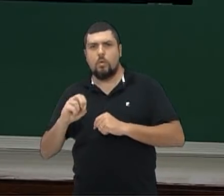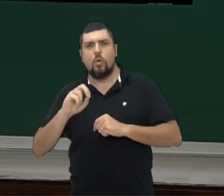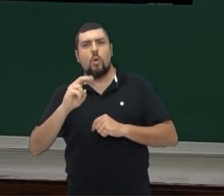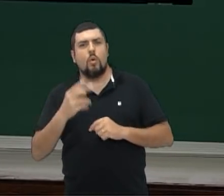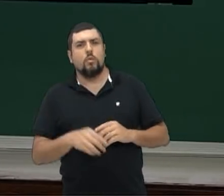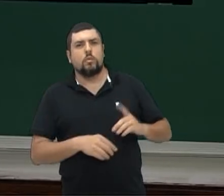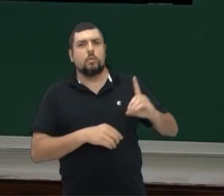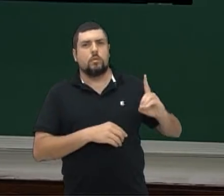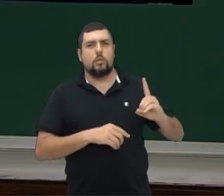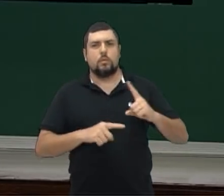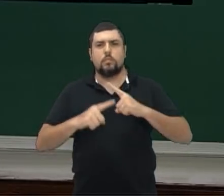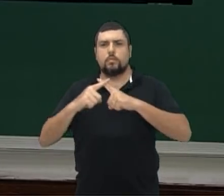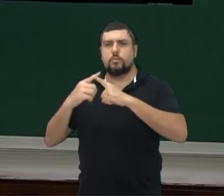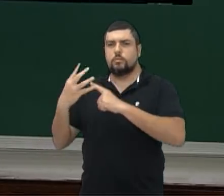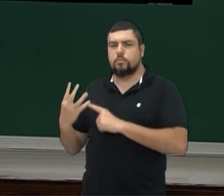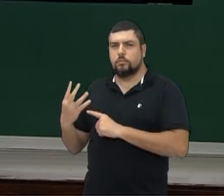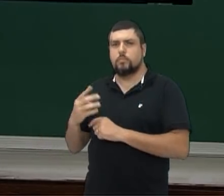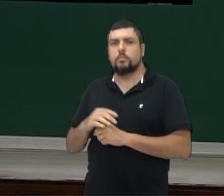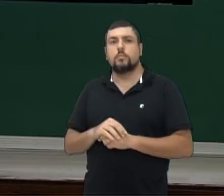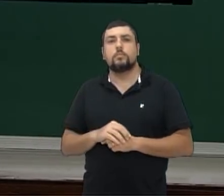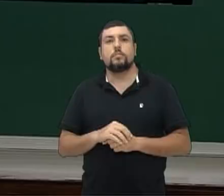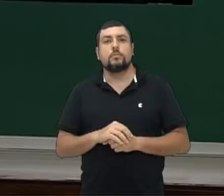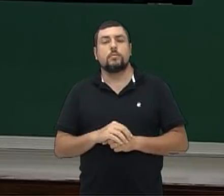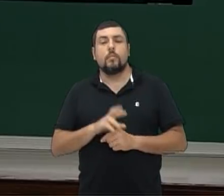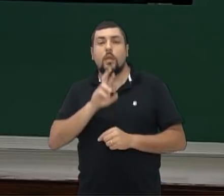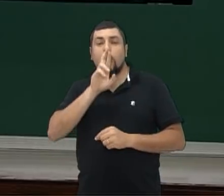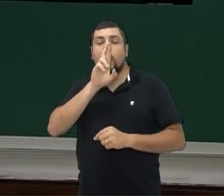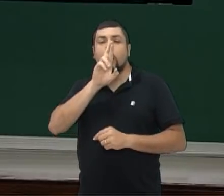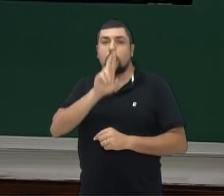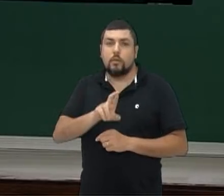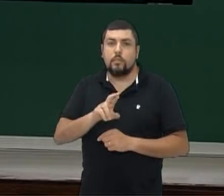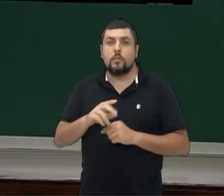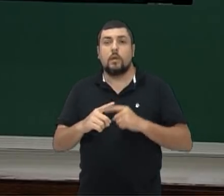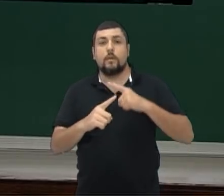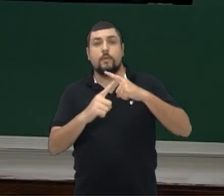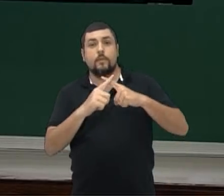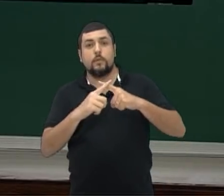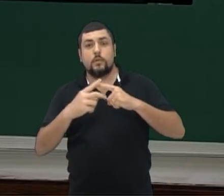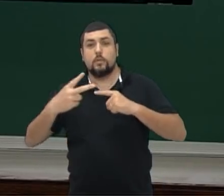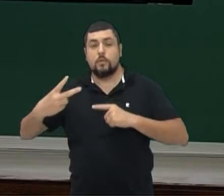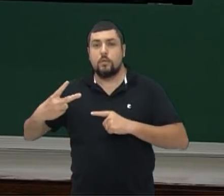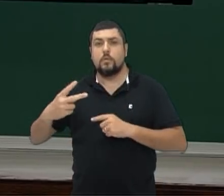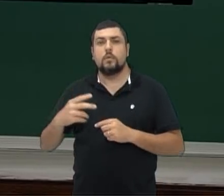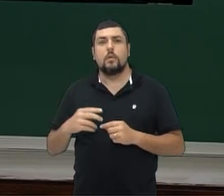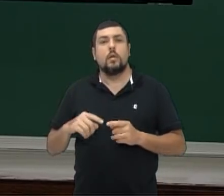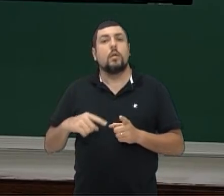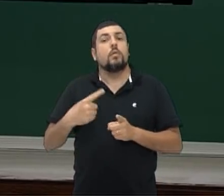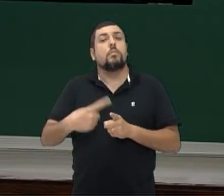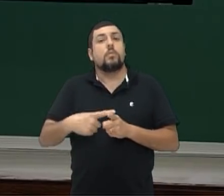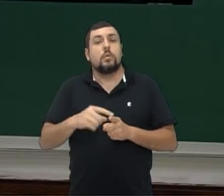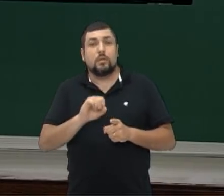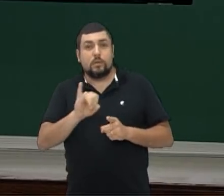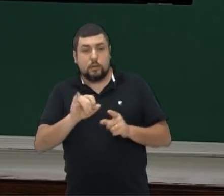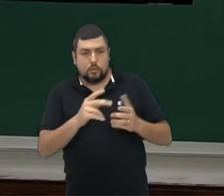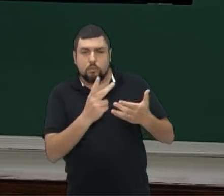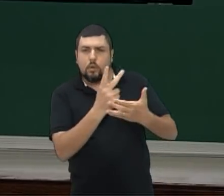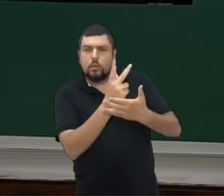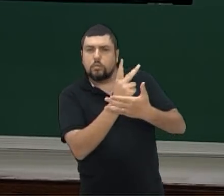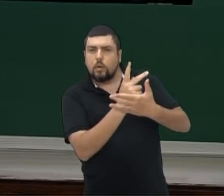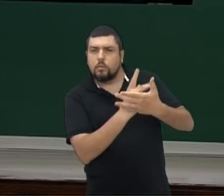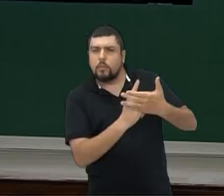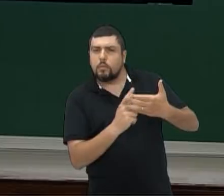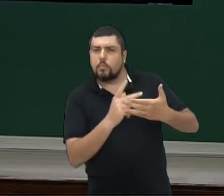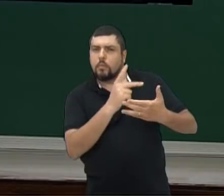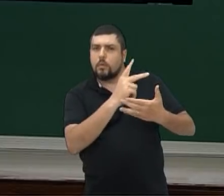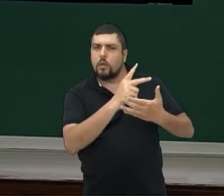4. Será multiplicado por 2, pois ele está falando que se duplicar o tamanho, ele vai